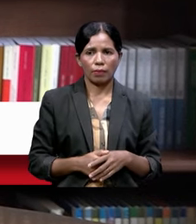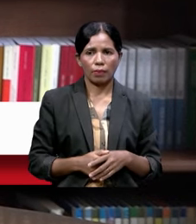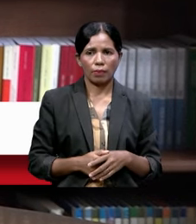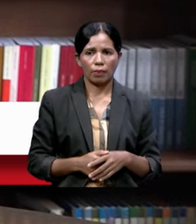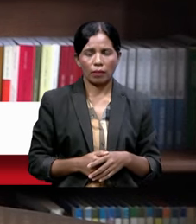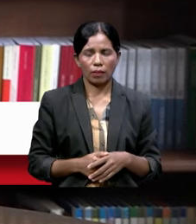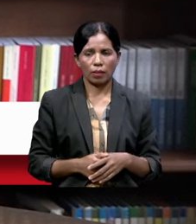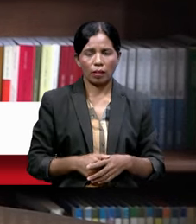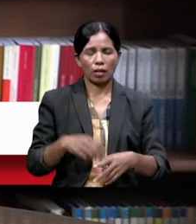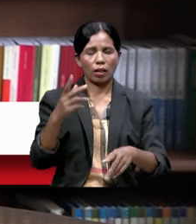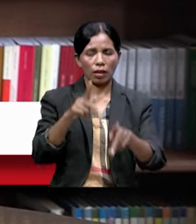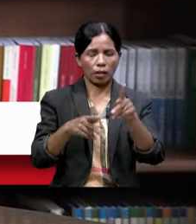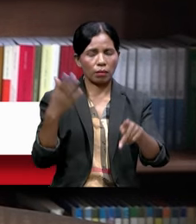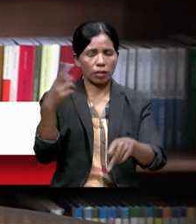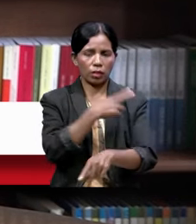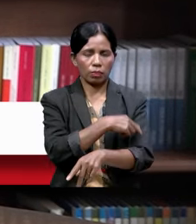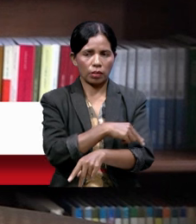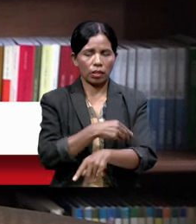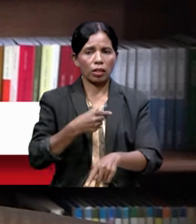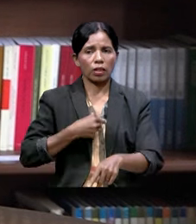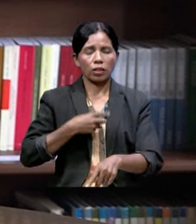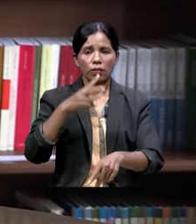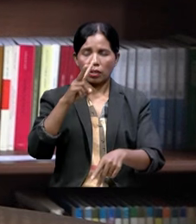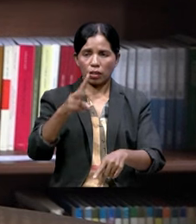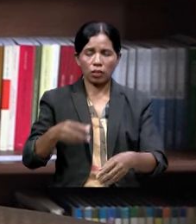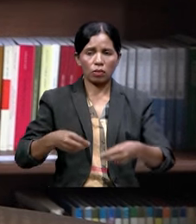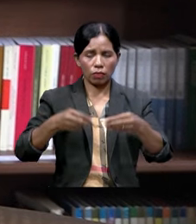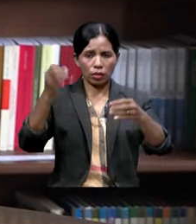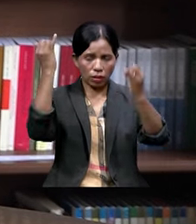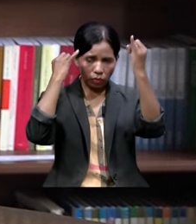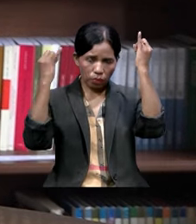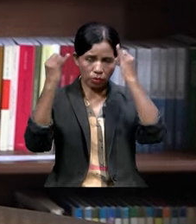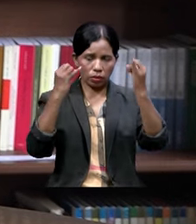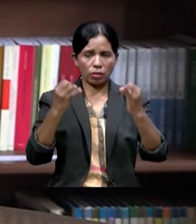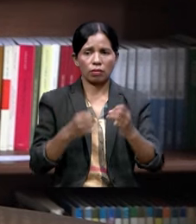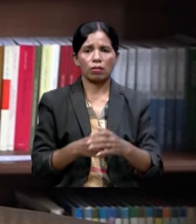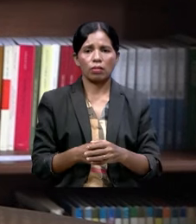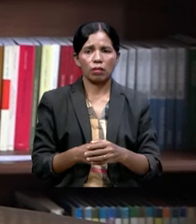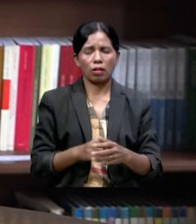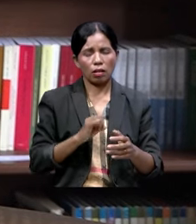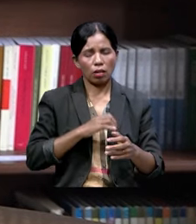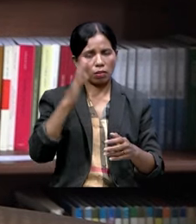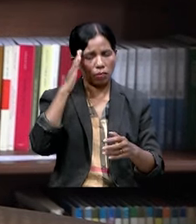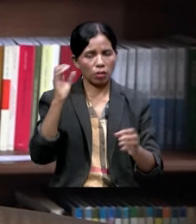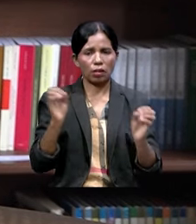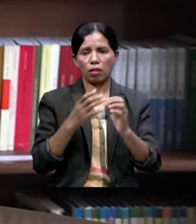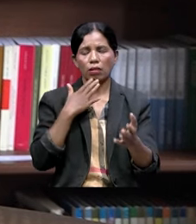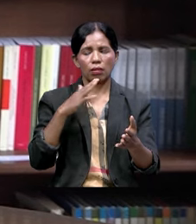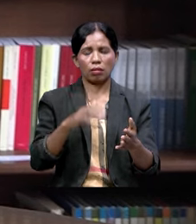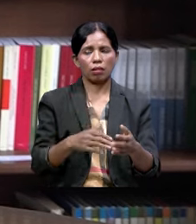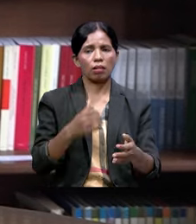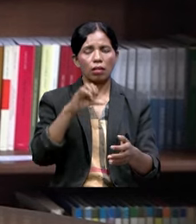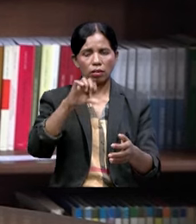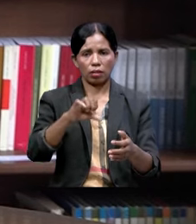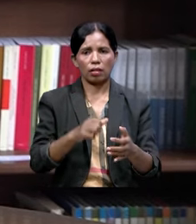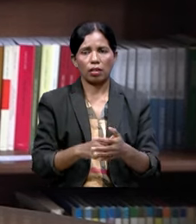a gente e hospital Guido Valadares a tu fone nia informação Roma, hau hanoi ida ne lamentável tebes. Se por